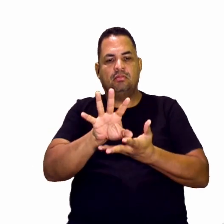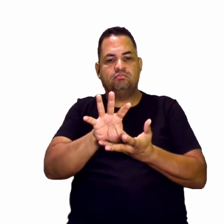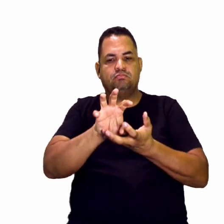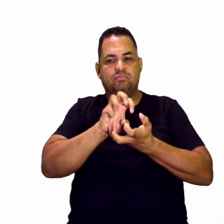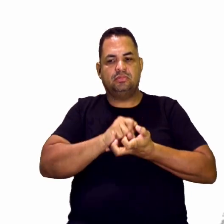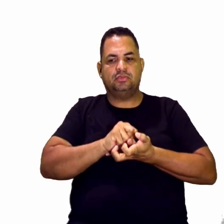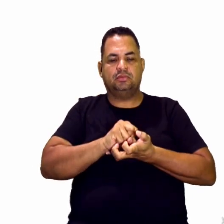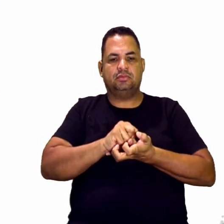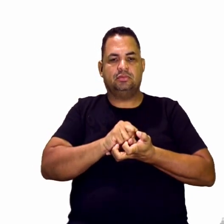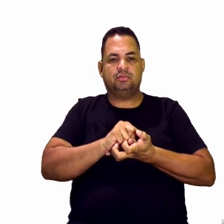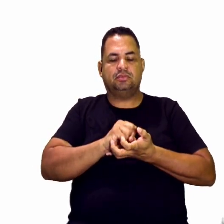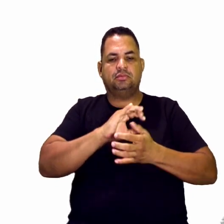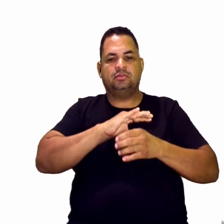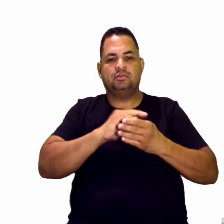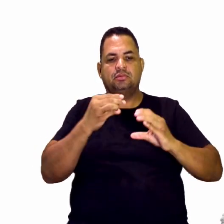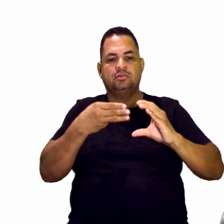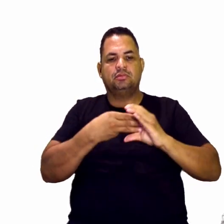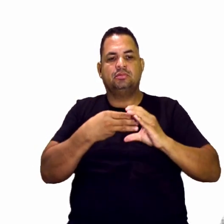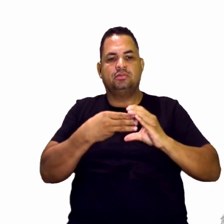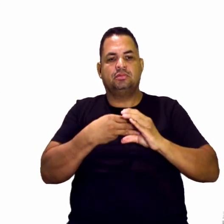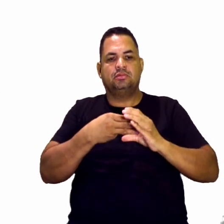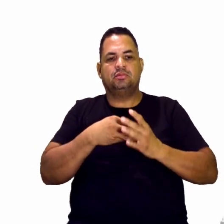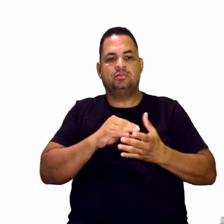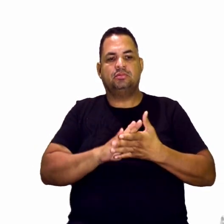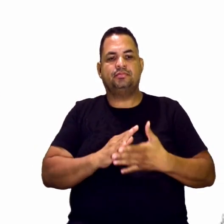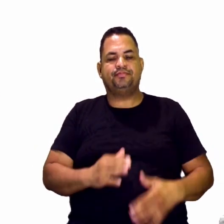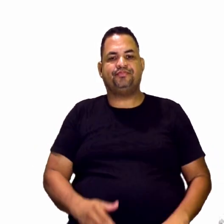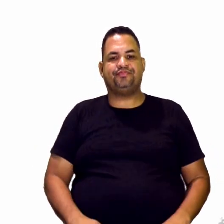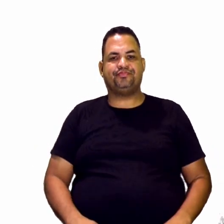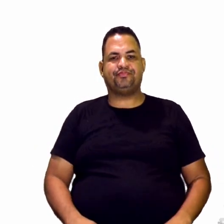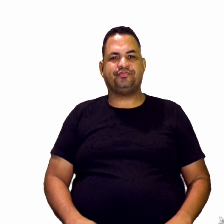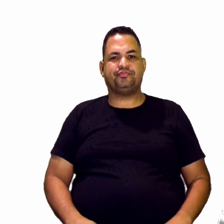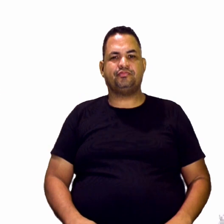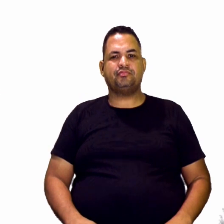das células. Essas microvilosidades, pessoal,